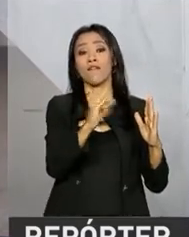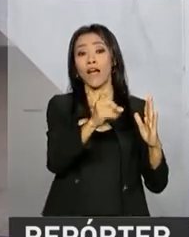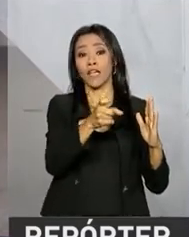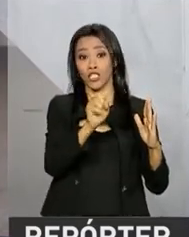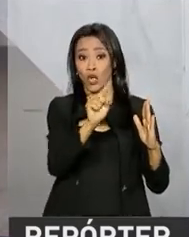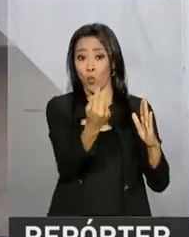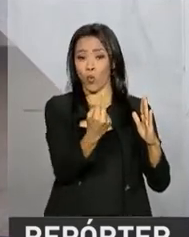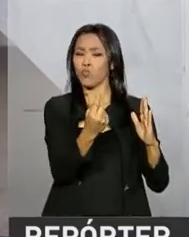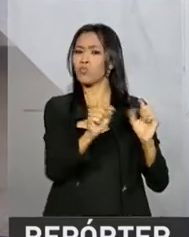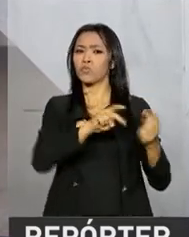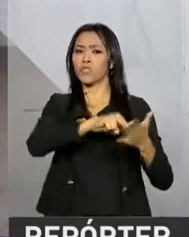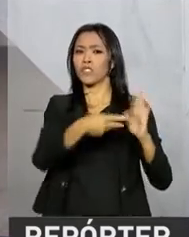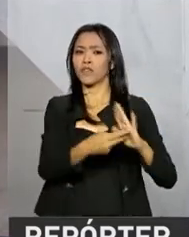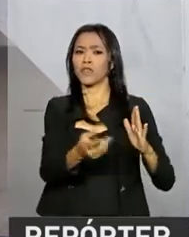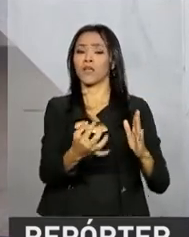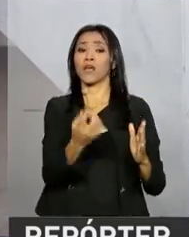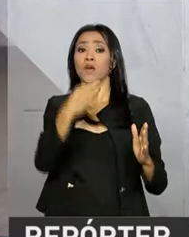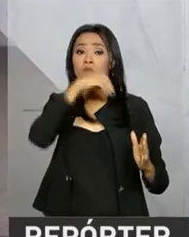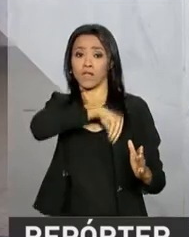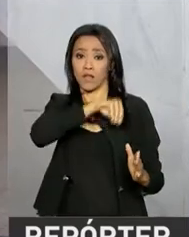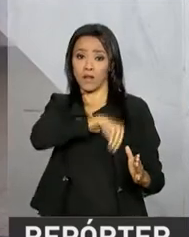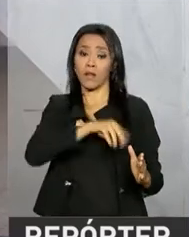têm renda familiar mensal bruta de